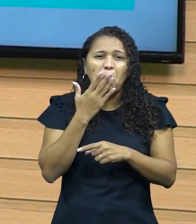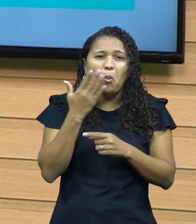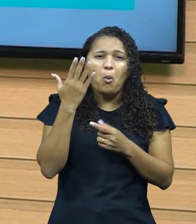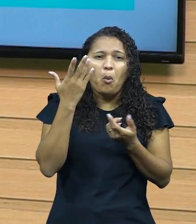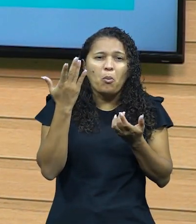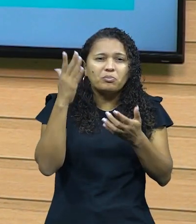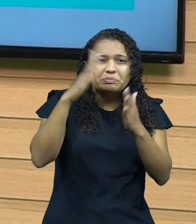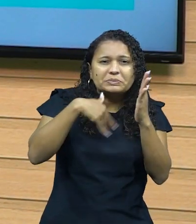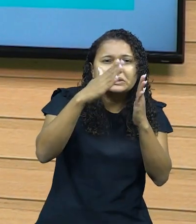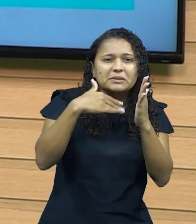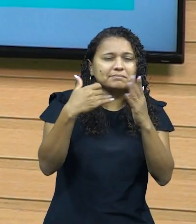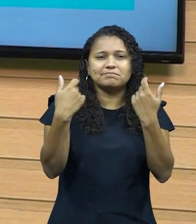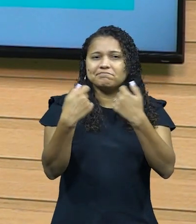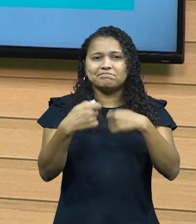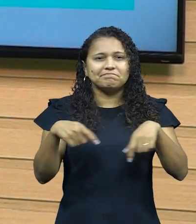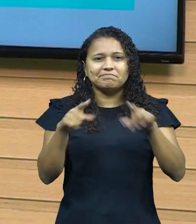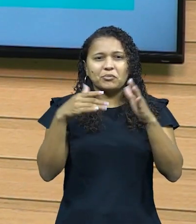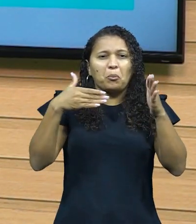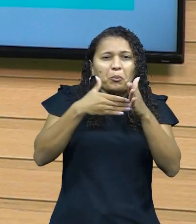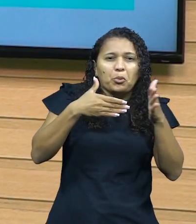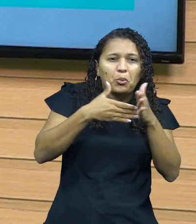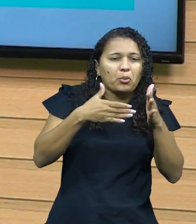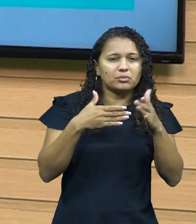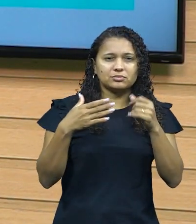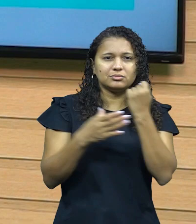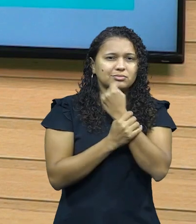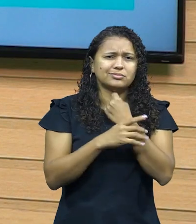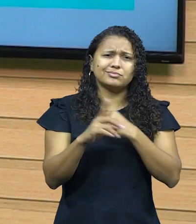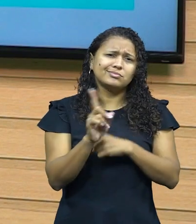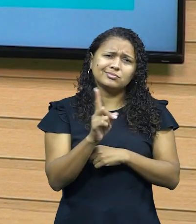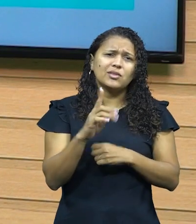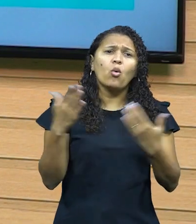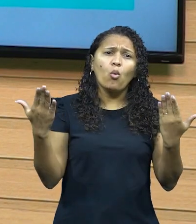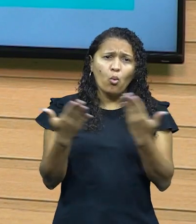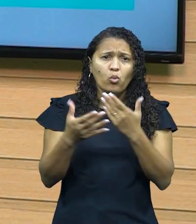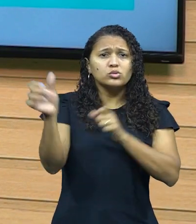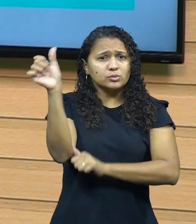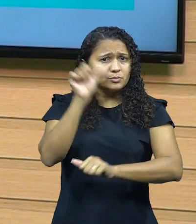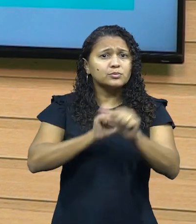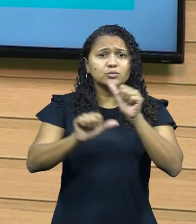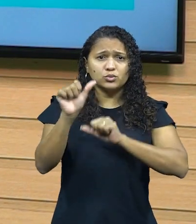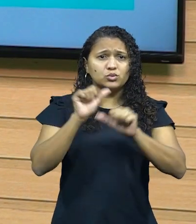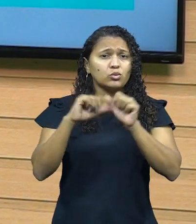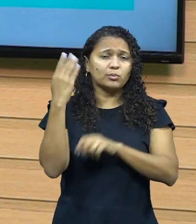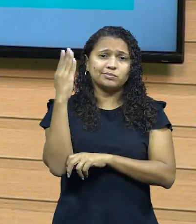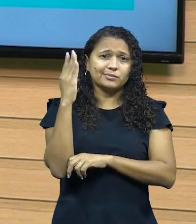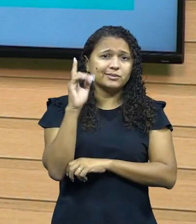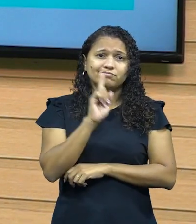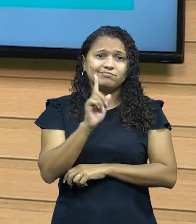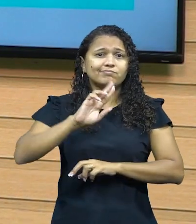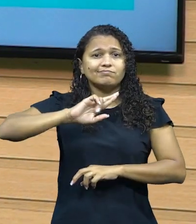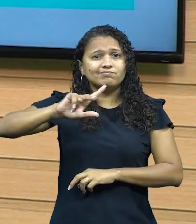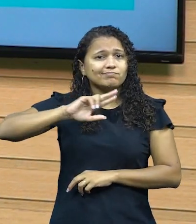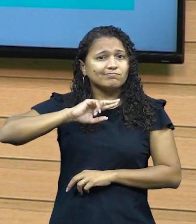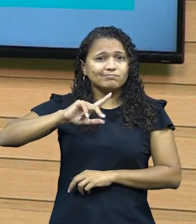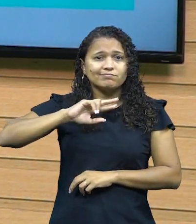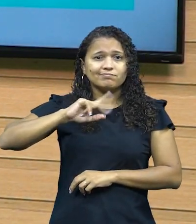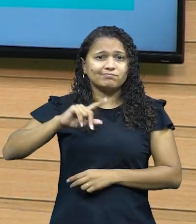utilizar uma tinta específica para fazer essa proteção, porque os navios são feitos de um outro produto,